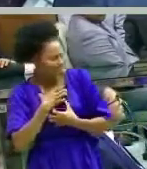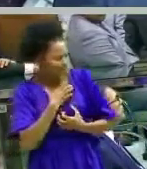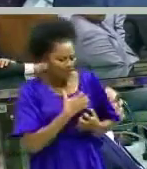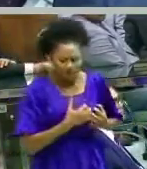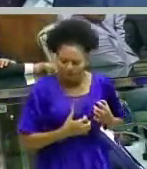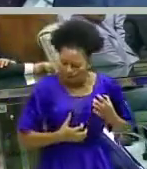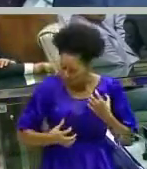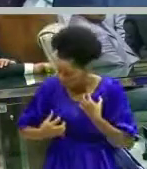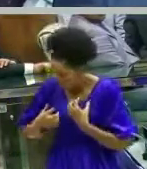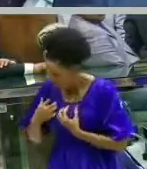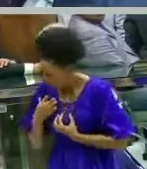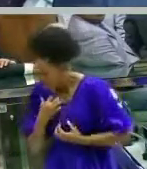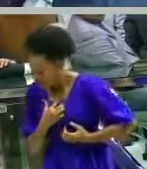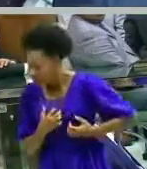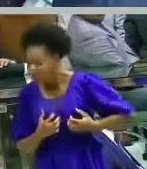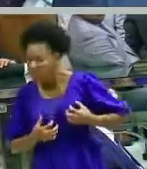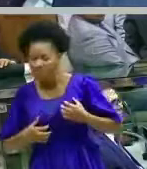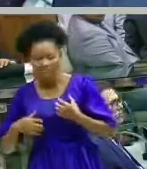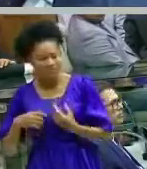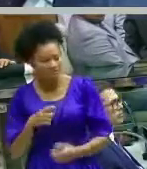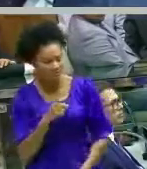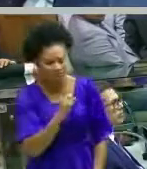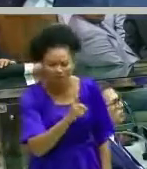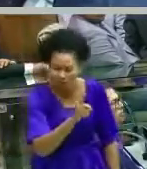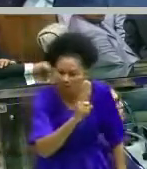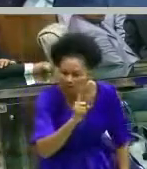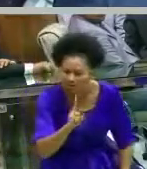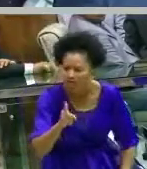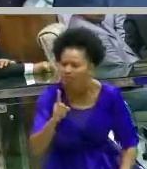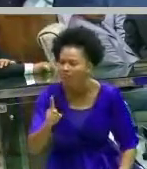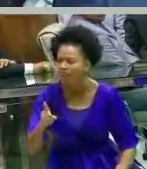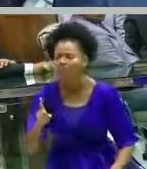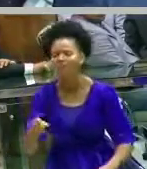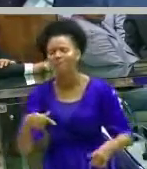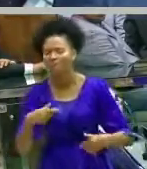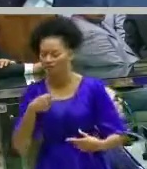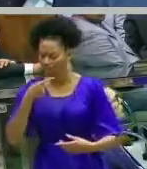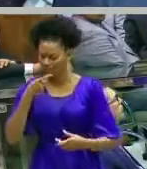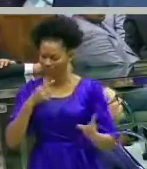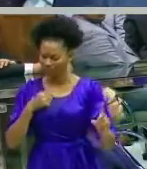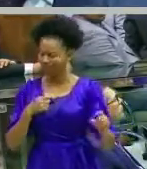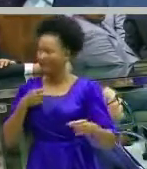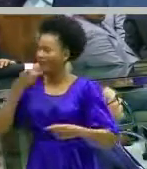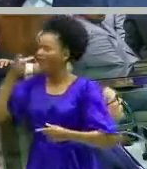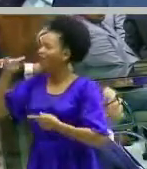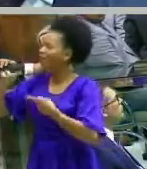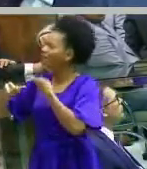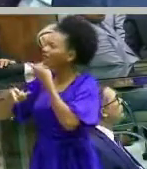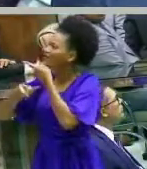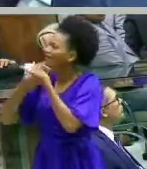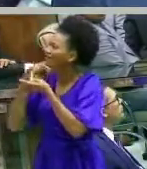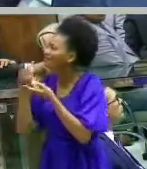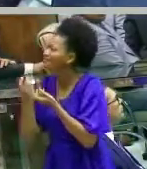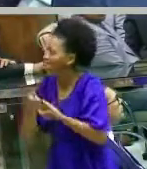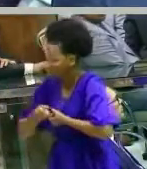angústias, tu chegastes a dizer assim: